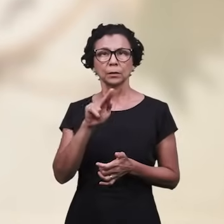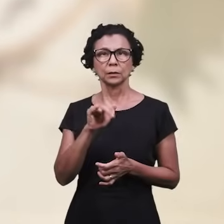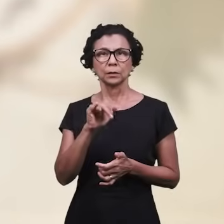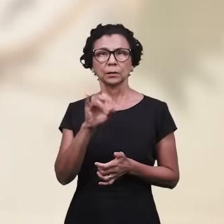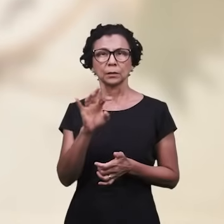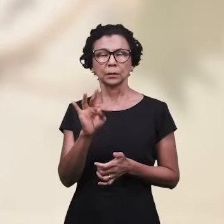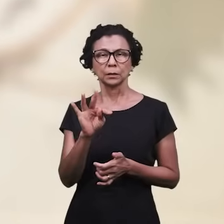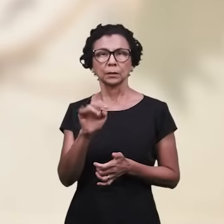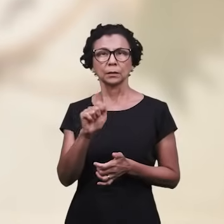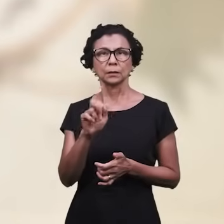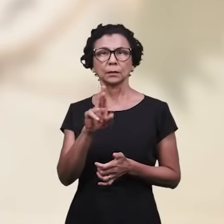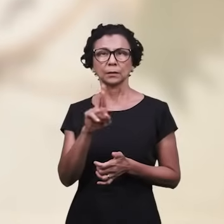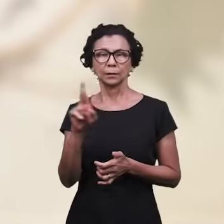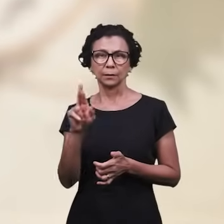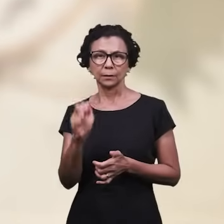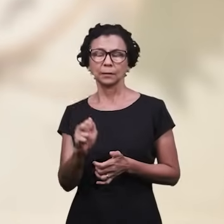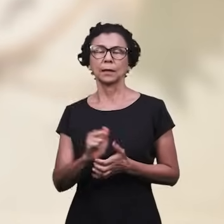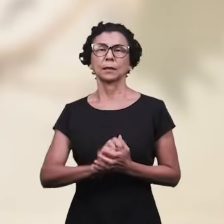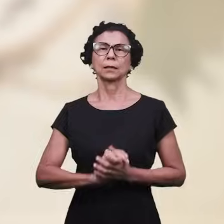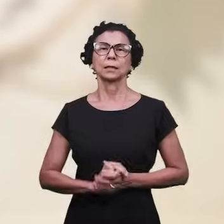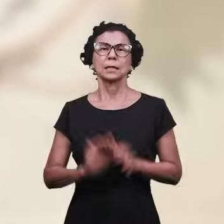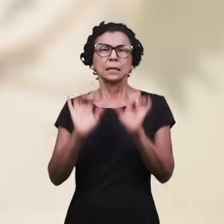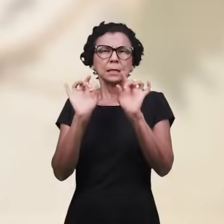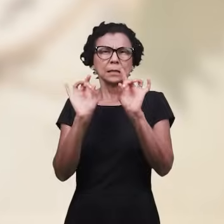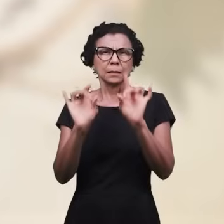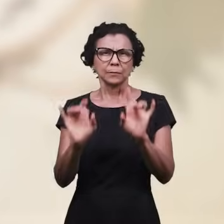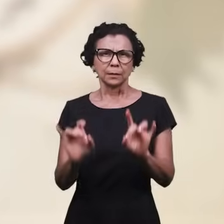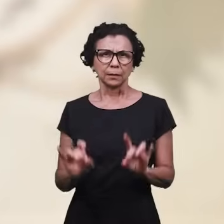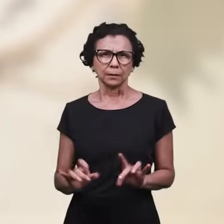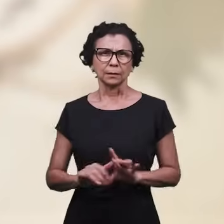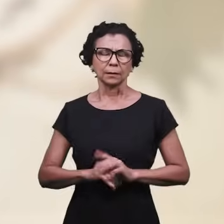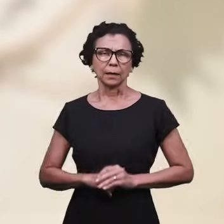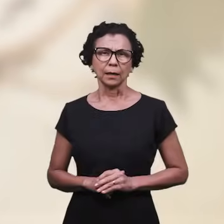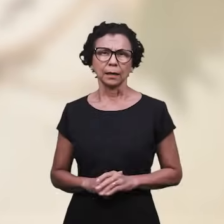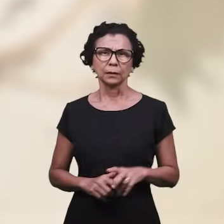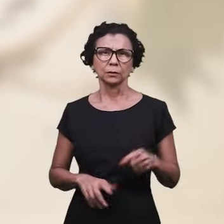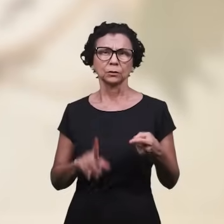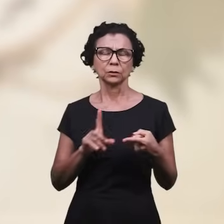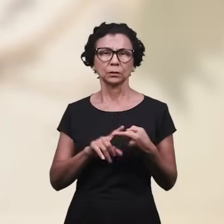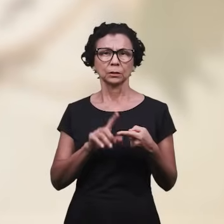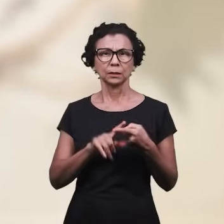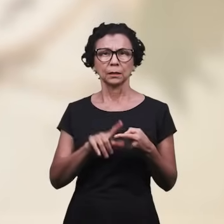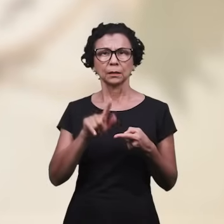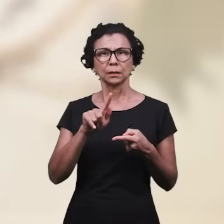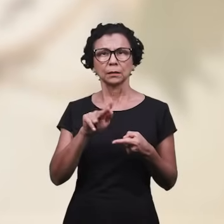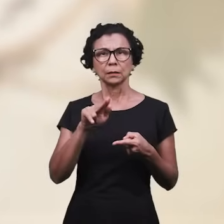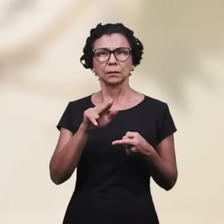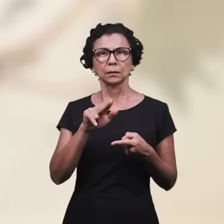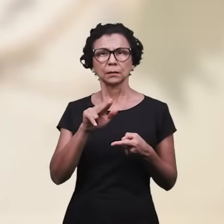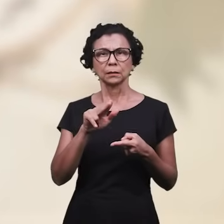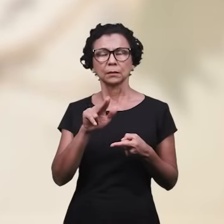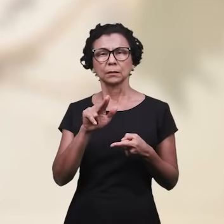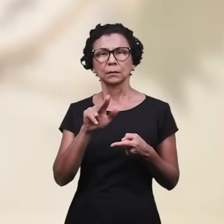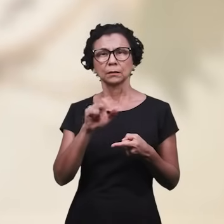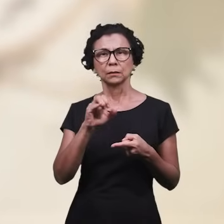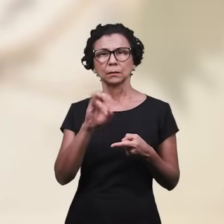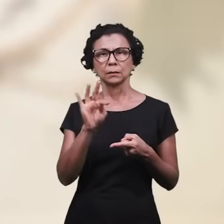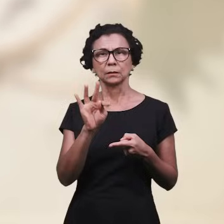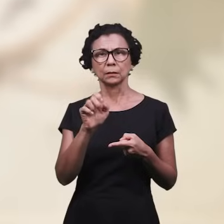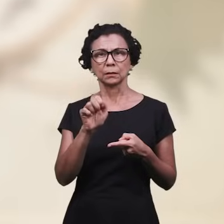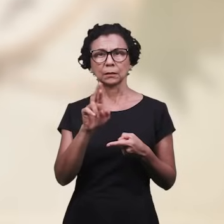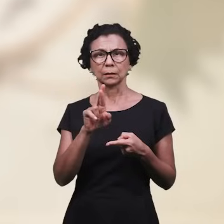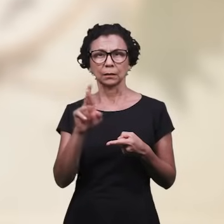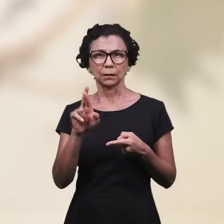especialidade, na verdade, de fabricação, está relacionado com guitarras e contrabaixos, certo? Mas